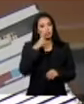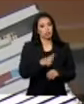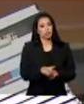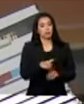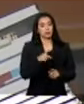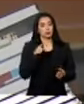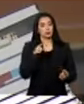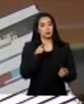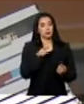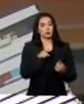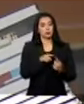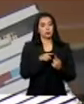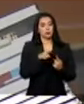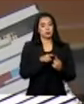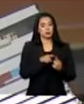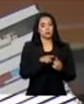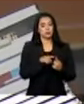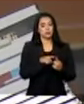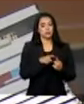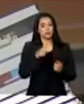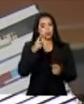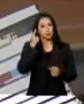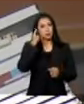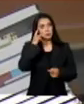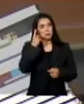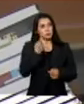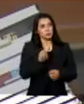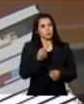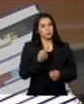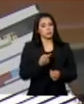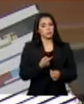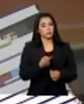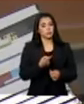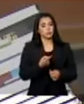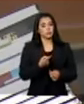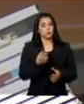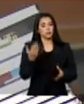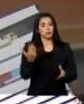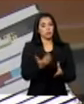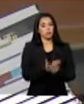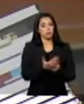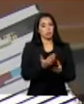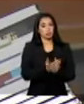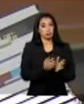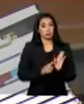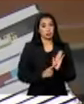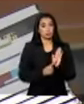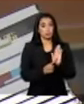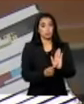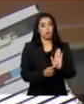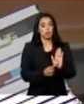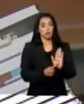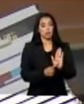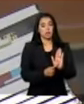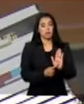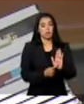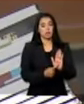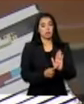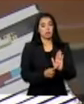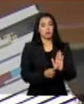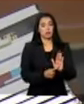objetos, determinei o apensamento a este processo do revelador da ação declaratória